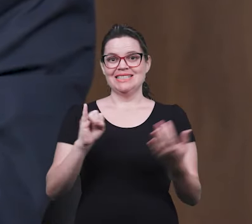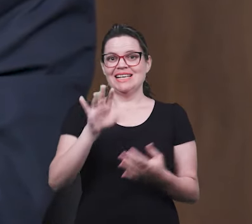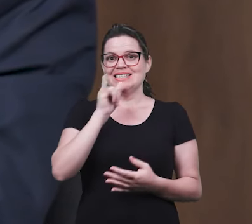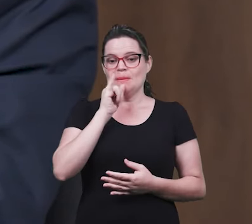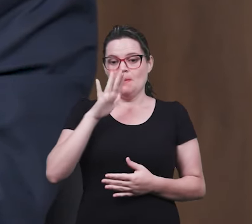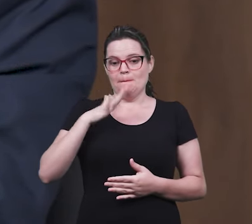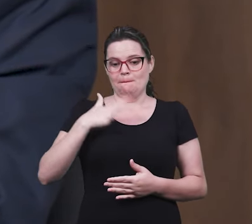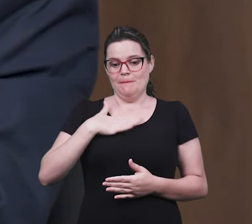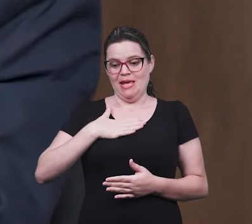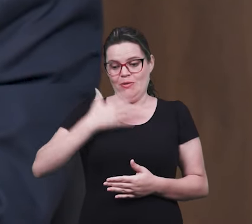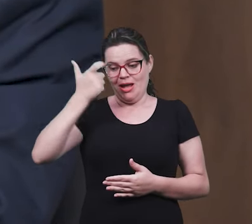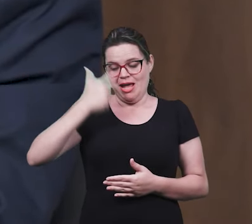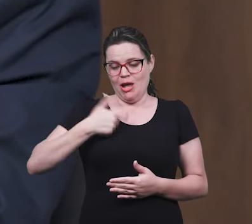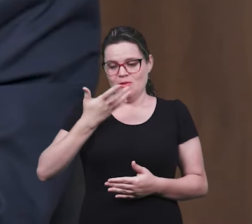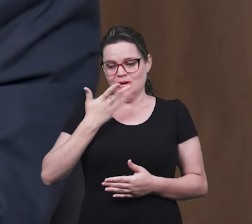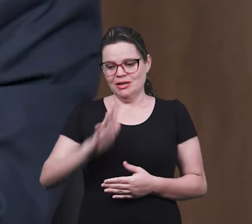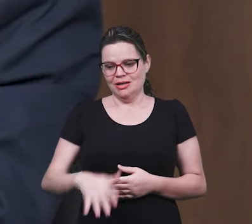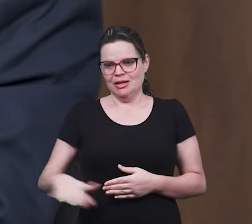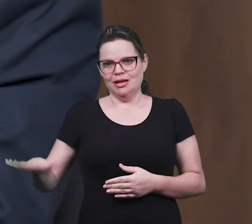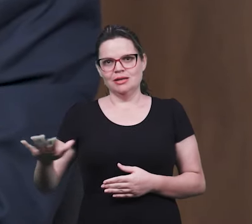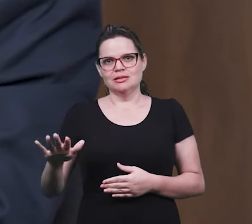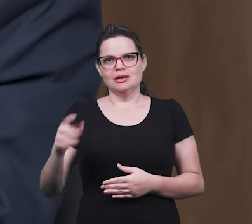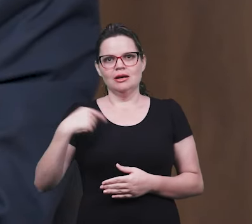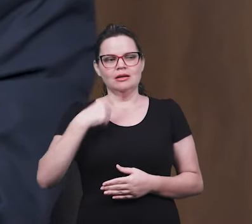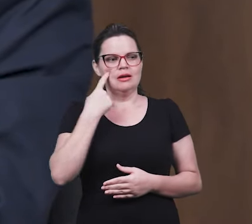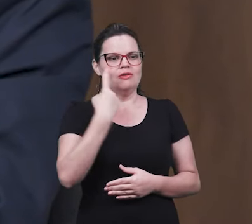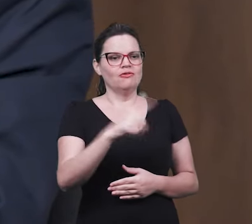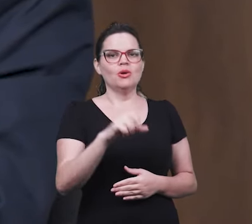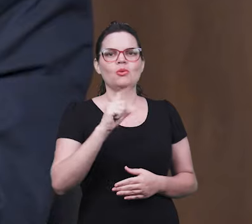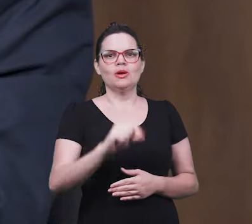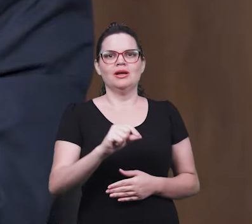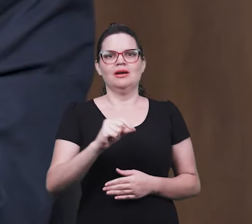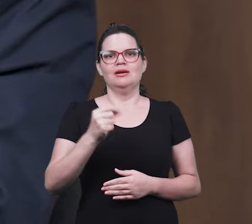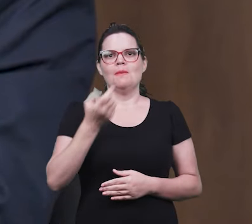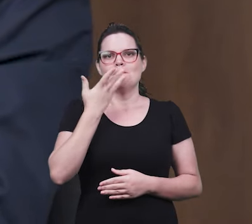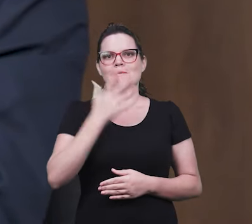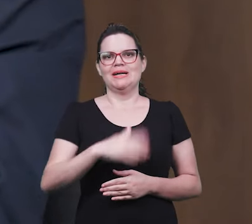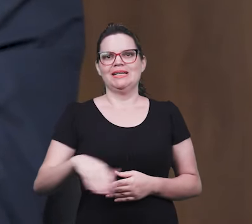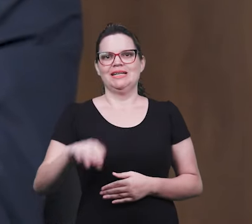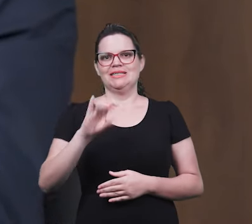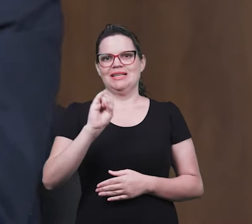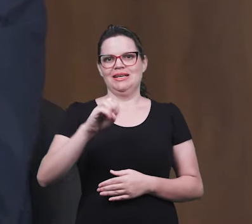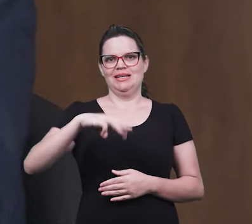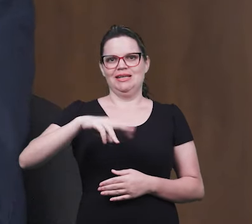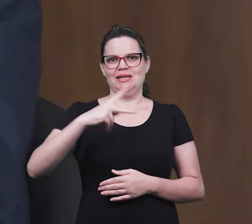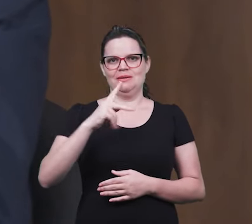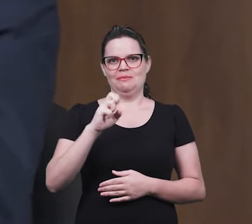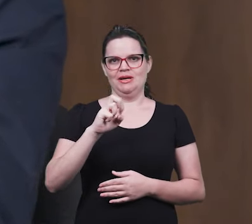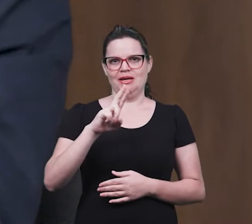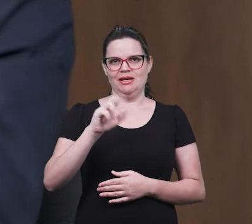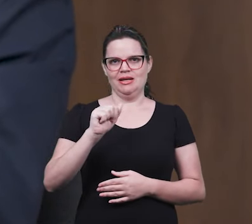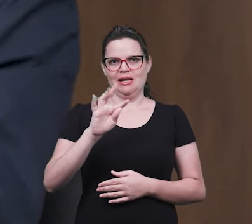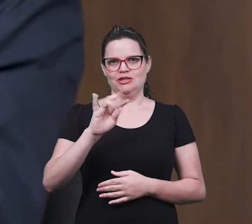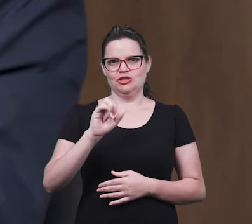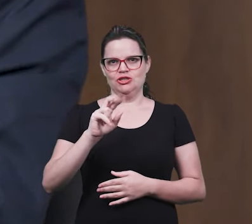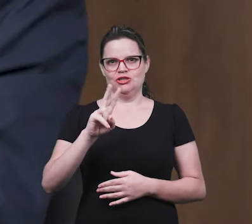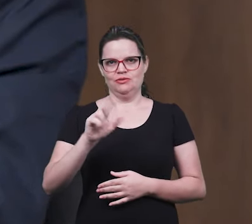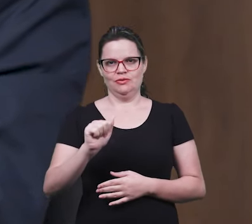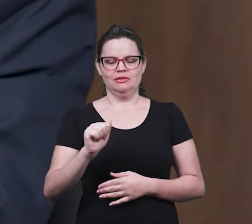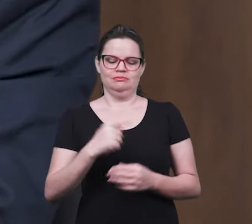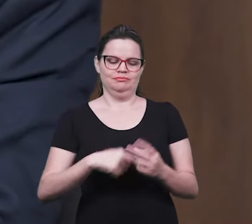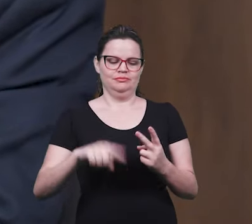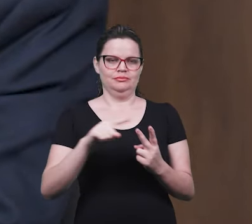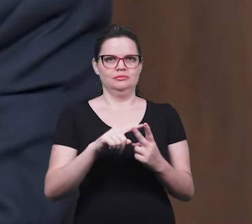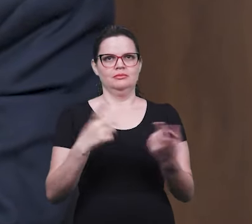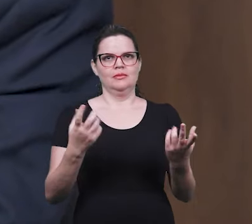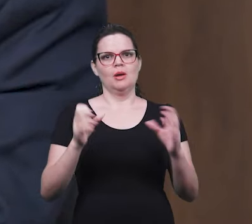hoje, eu seria diagnosticado como uma criança hiperativa, entendeu? eu teria, por exemplo, eu